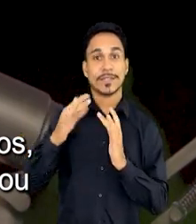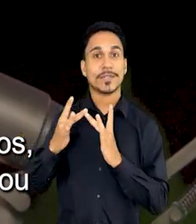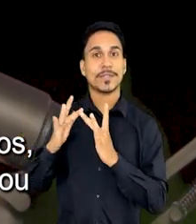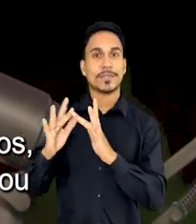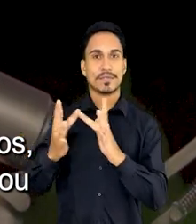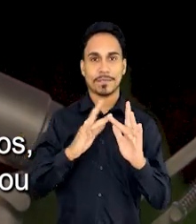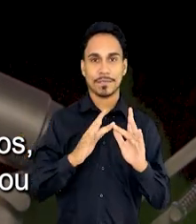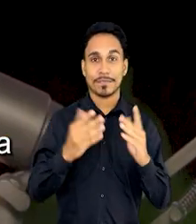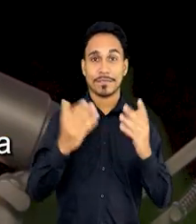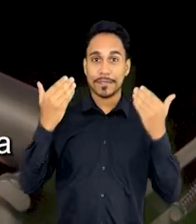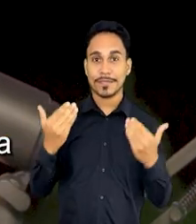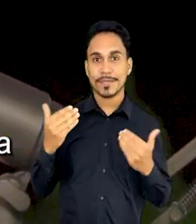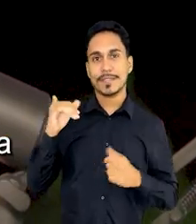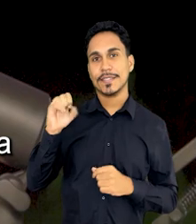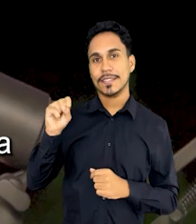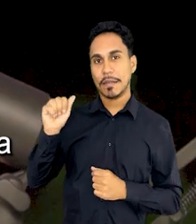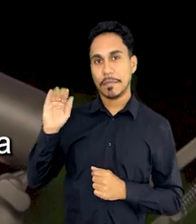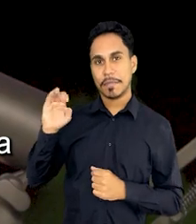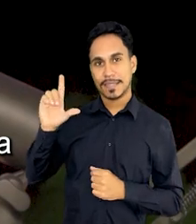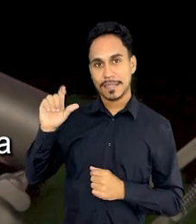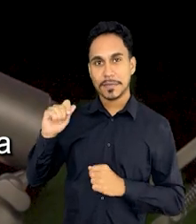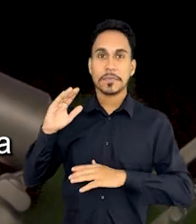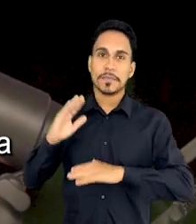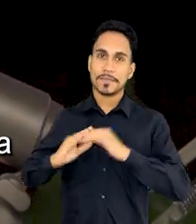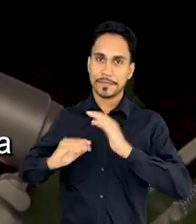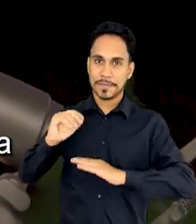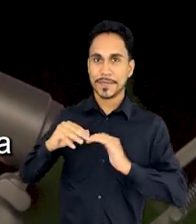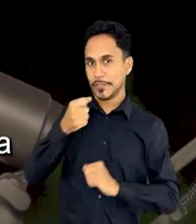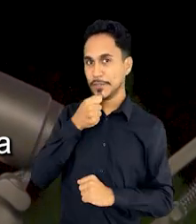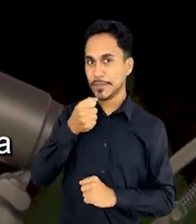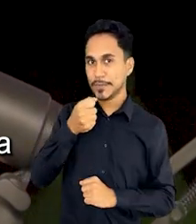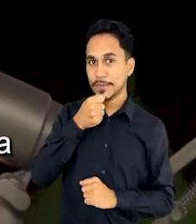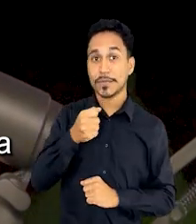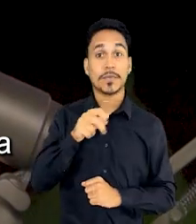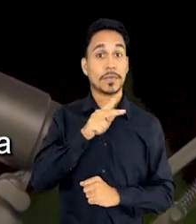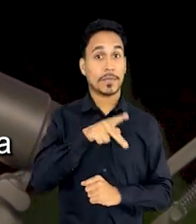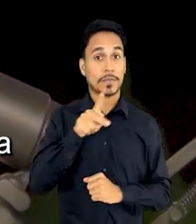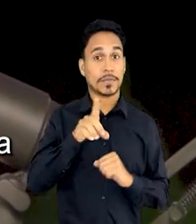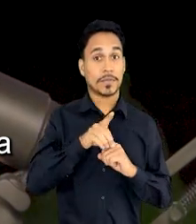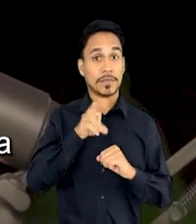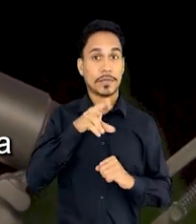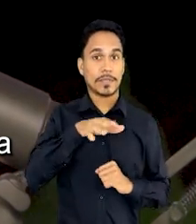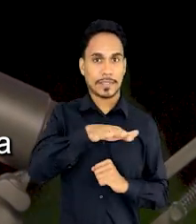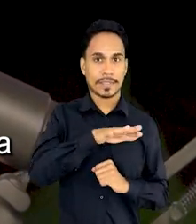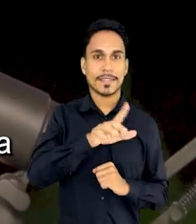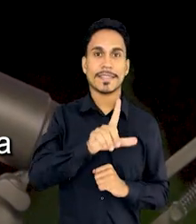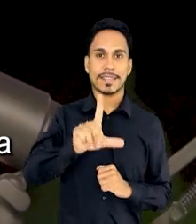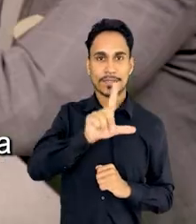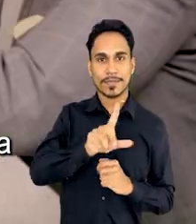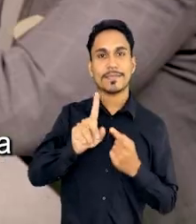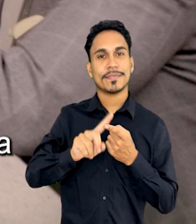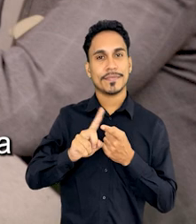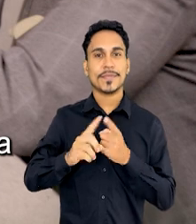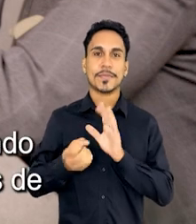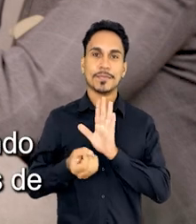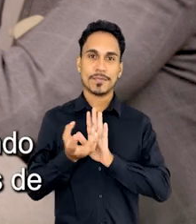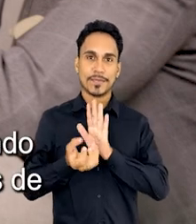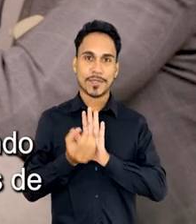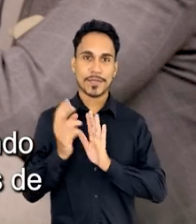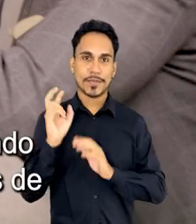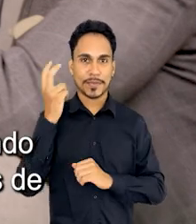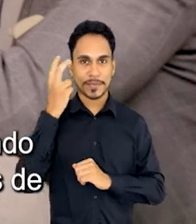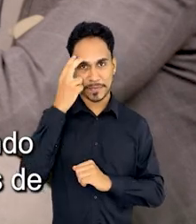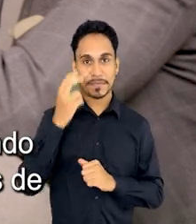ifs eu sou Isabela Baltazar jornalista Professora Doutora de Literatura e produtora cultural vou fazer